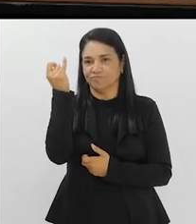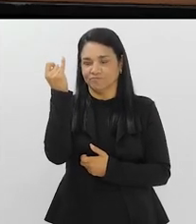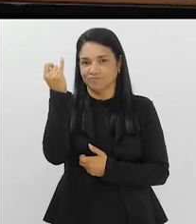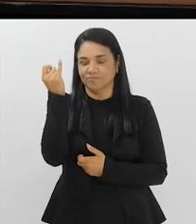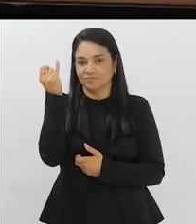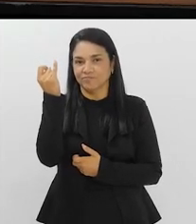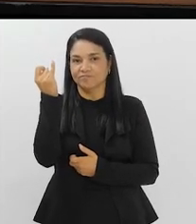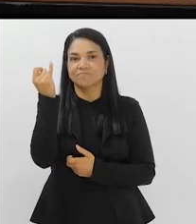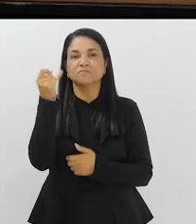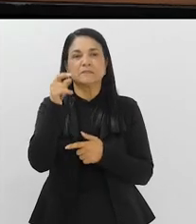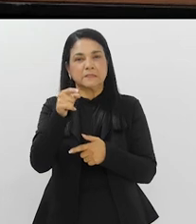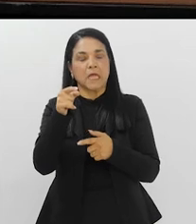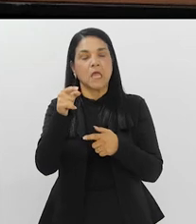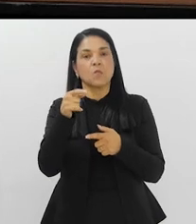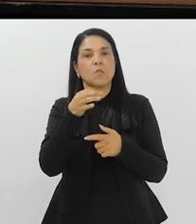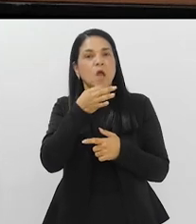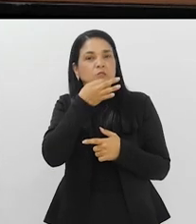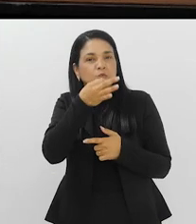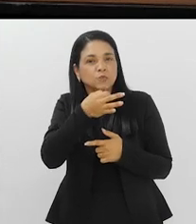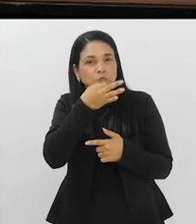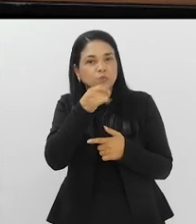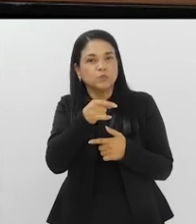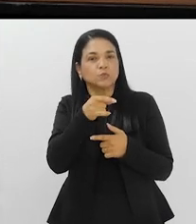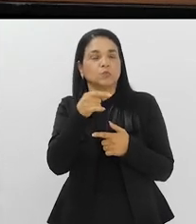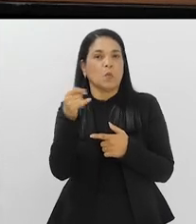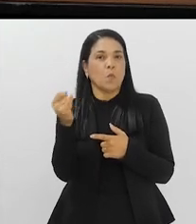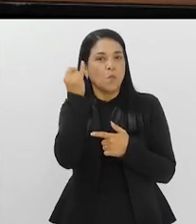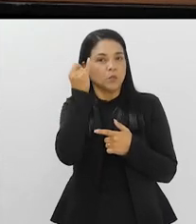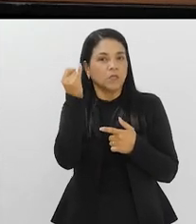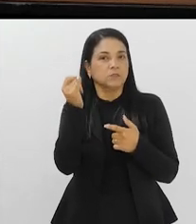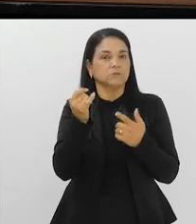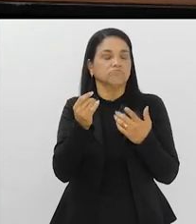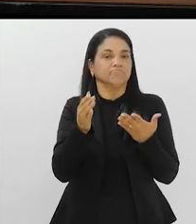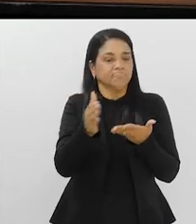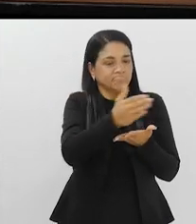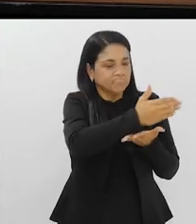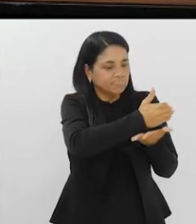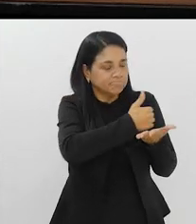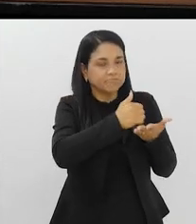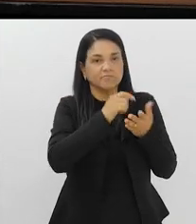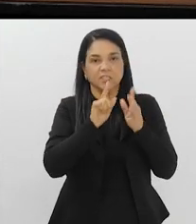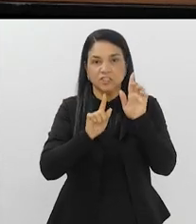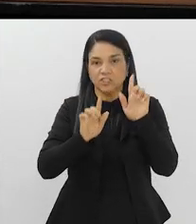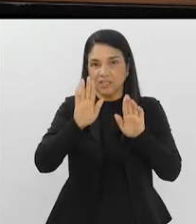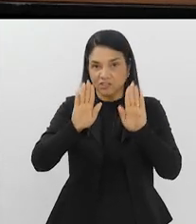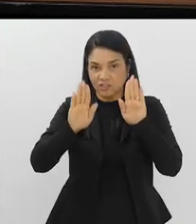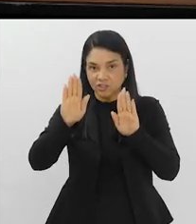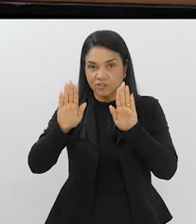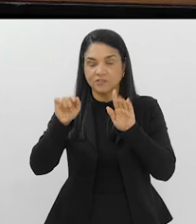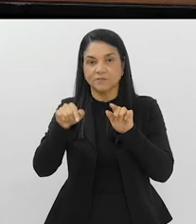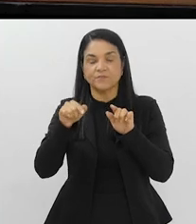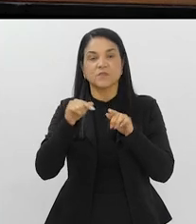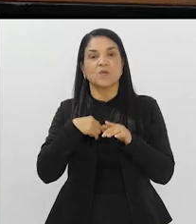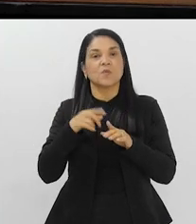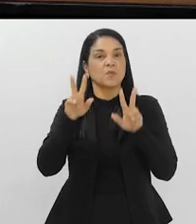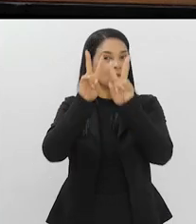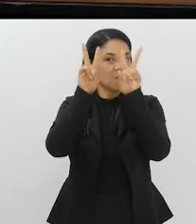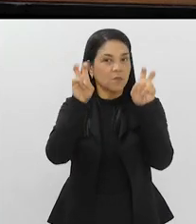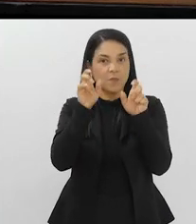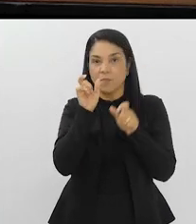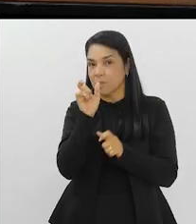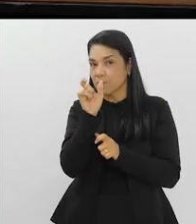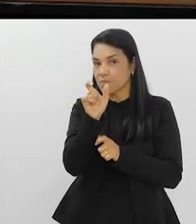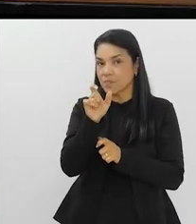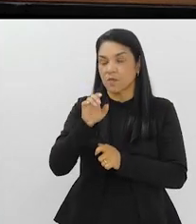é? É um assunto que tem ganhou importância em relação às estatísticas, né? Como você acabou de falar. Esse termo, burnout,